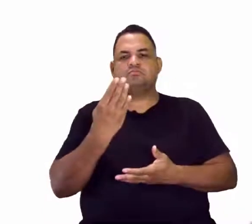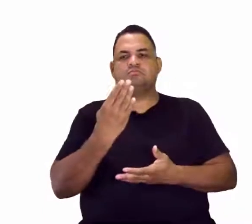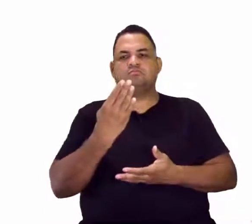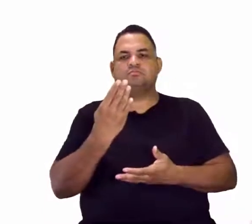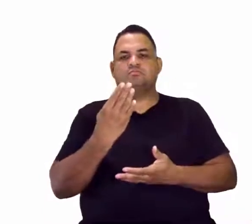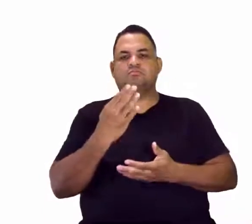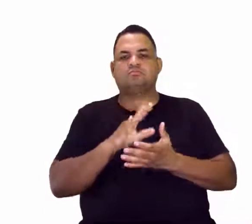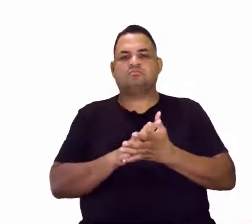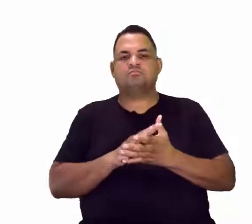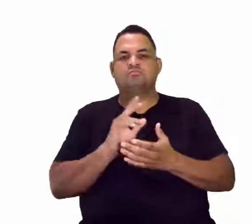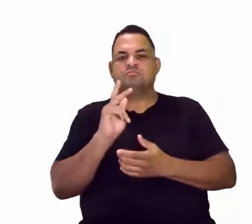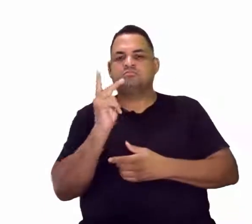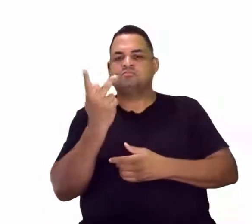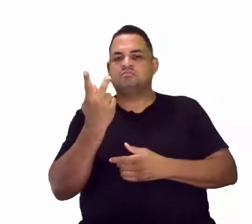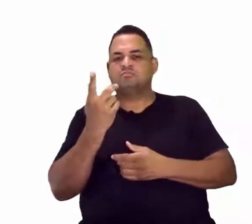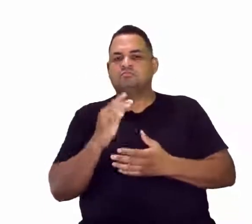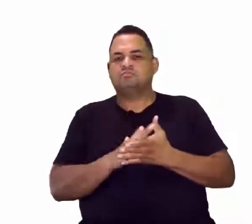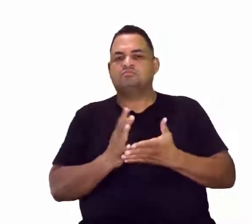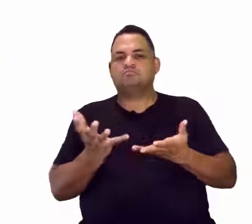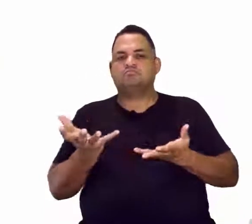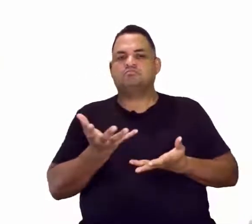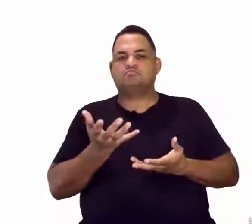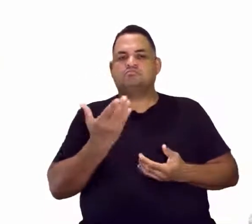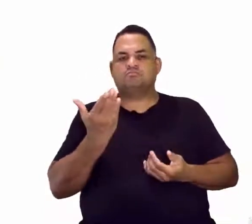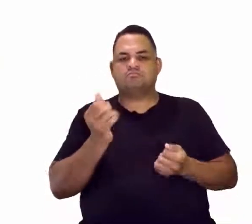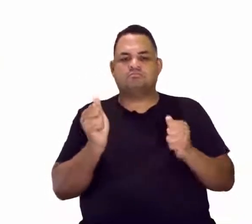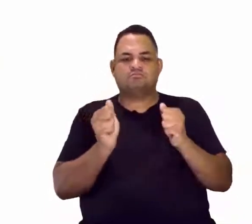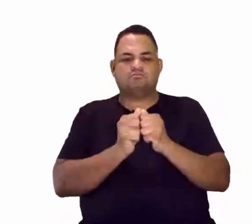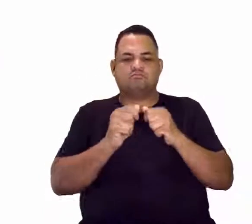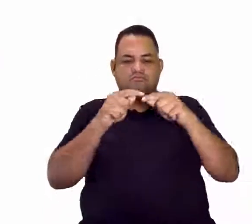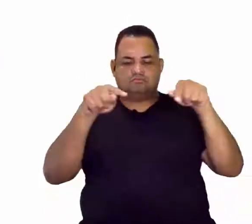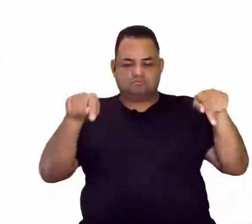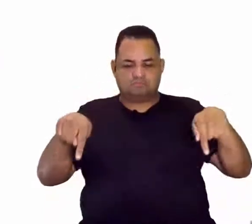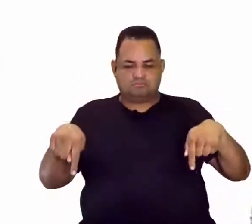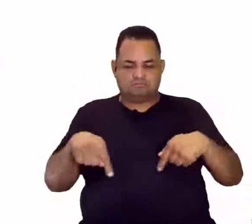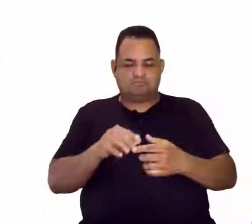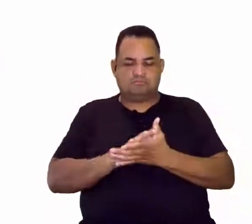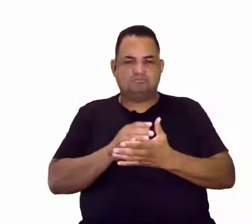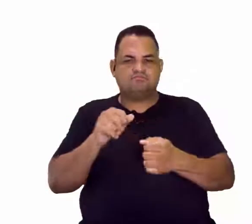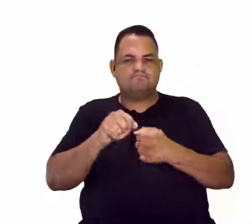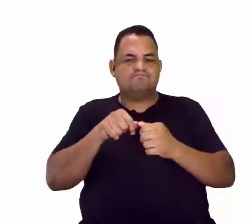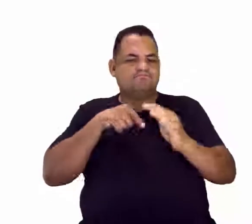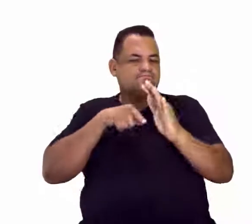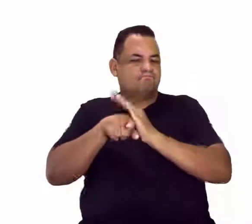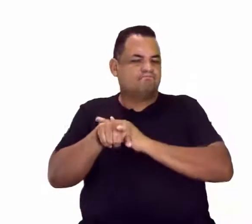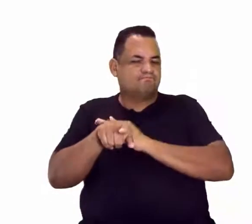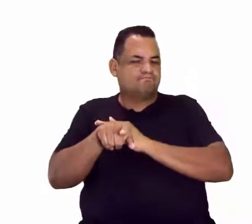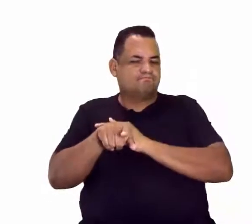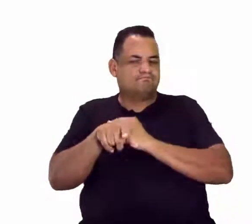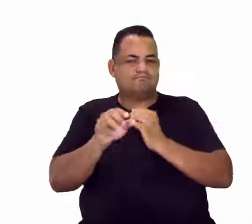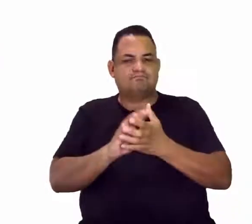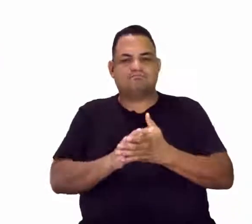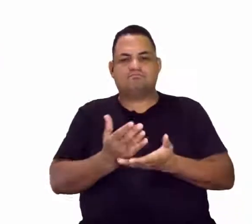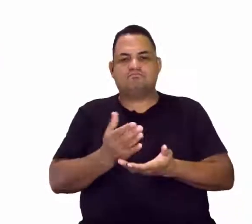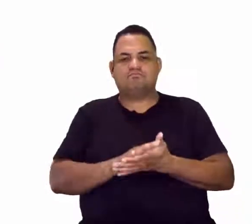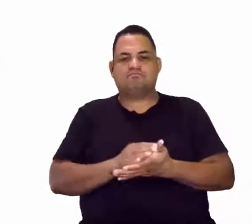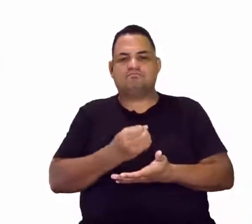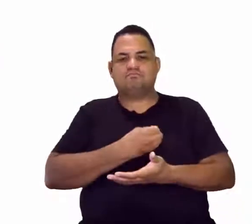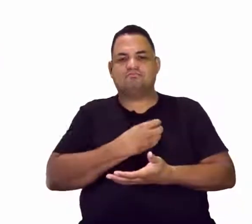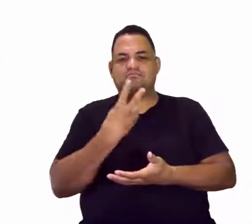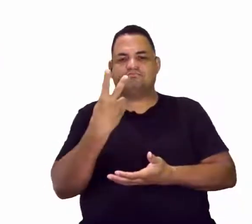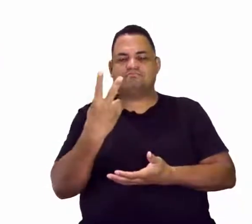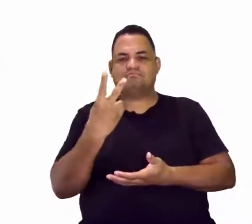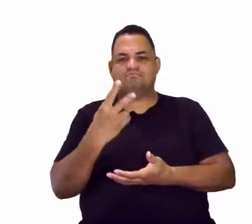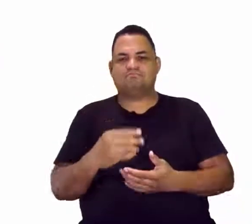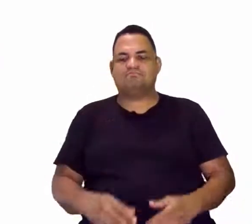4 hidrogênios. Aí agora eu queria estar aí na sala, que eu ia fazer essa pergunta valendo 2 pontos. Esse